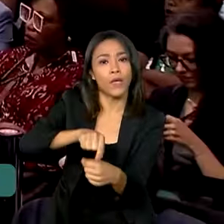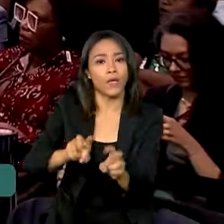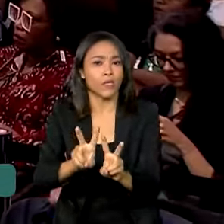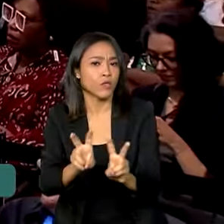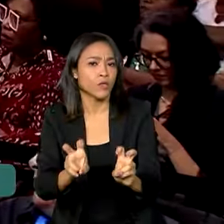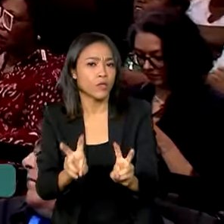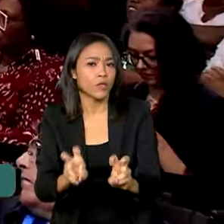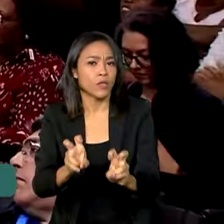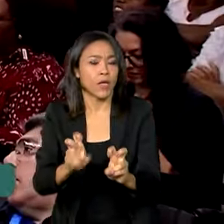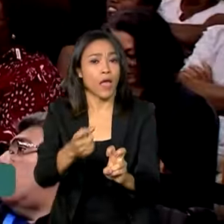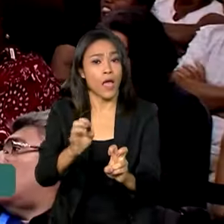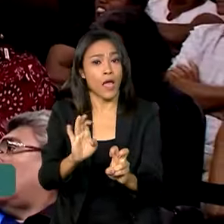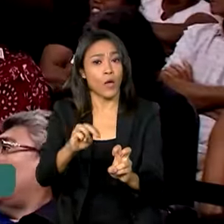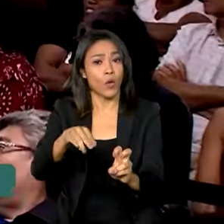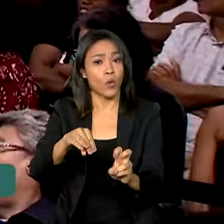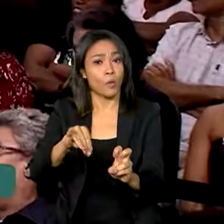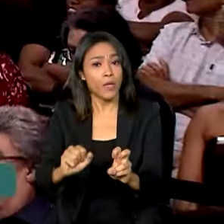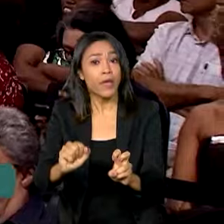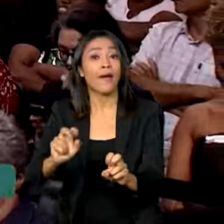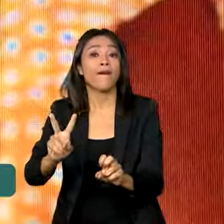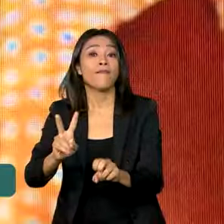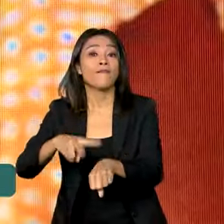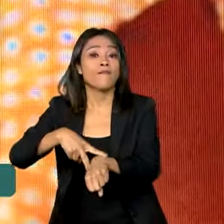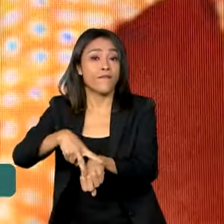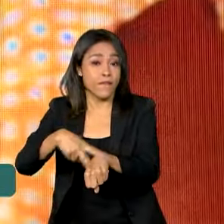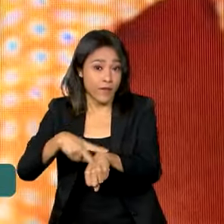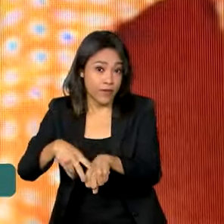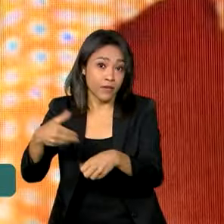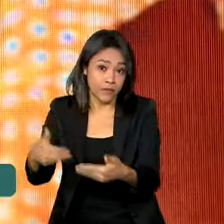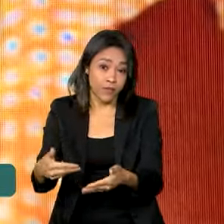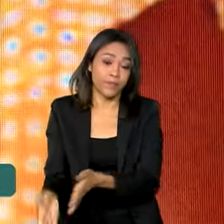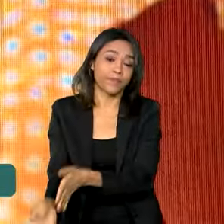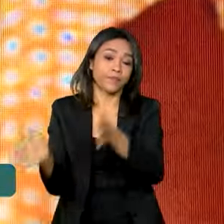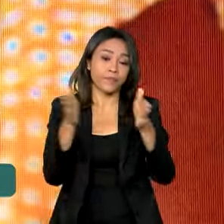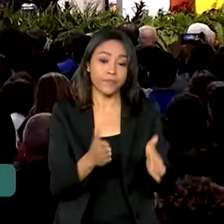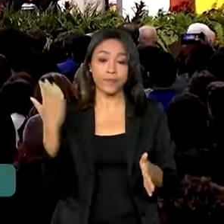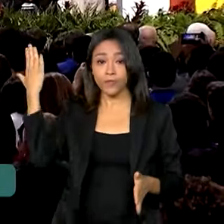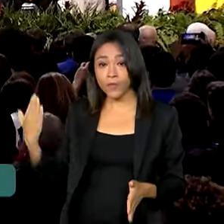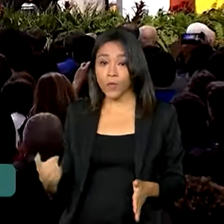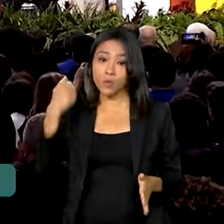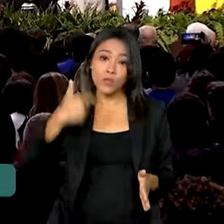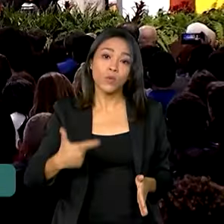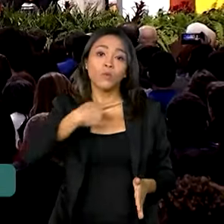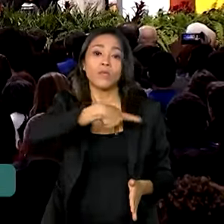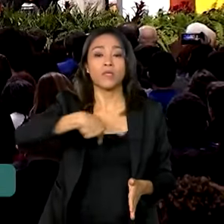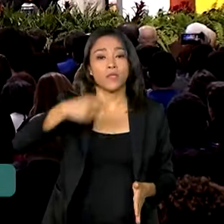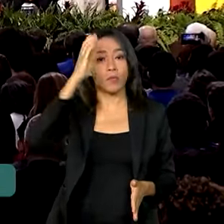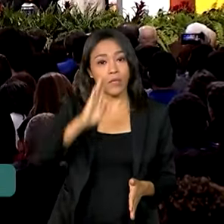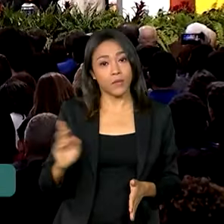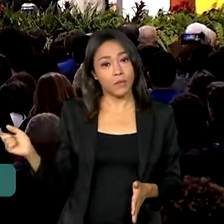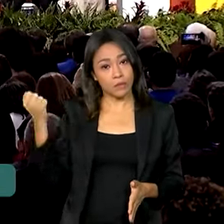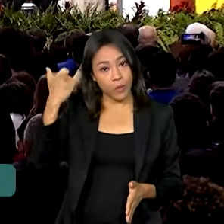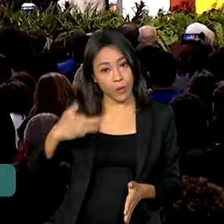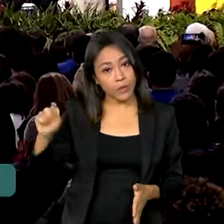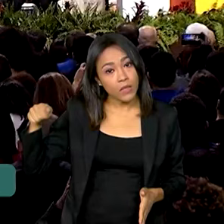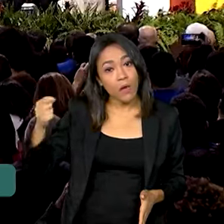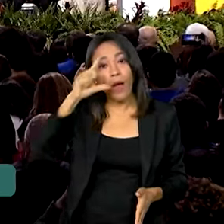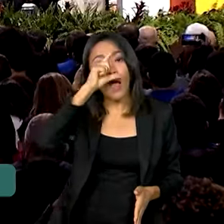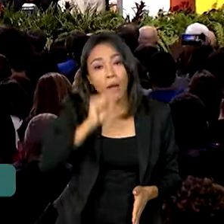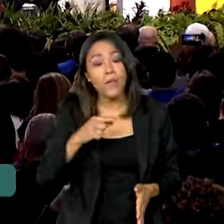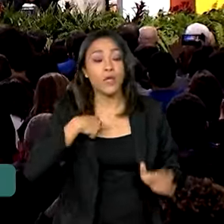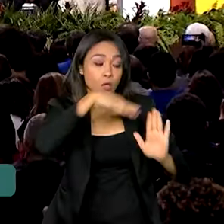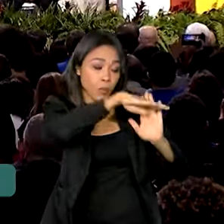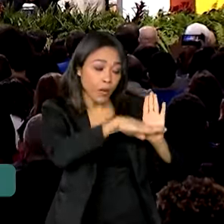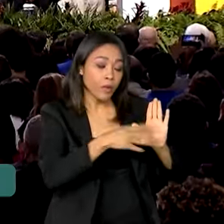verde, que abre uma avenida aí para o Brasil. O vice-presidente Geraldo Alckmin destacou que o programa também busca apoiar